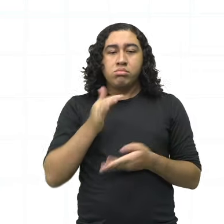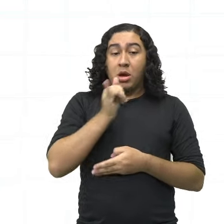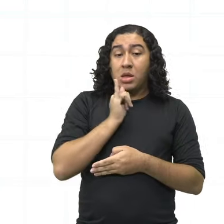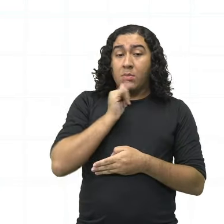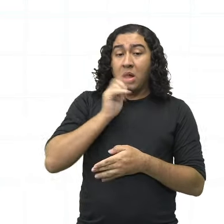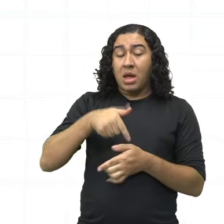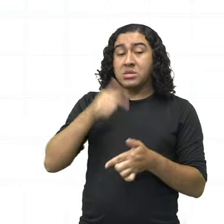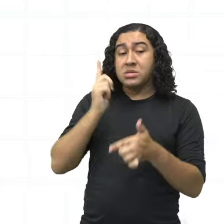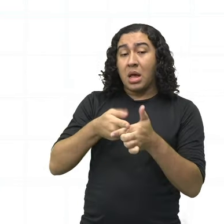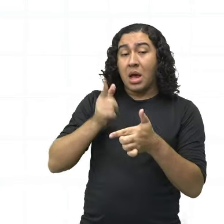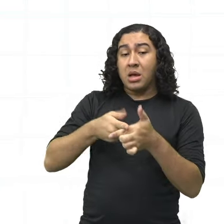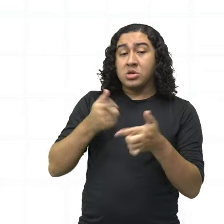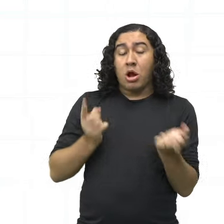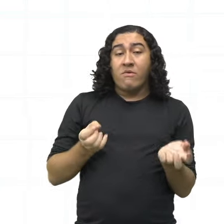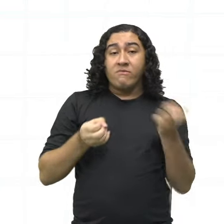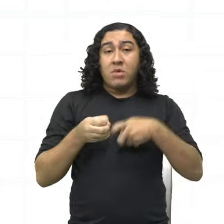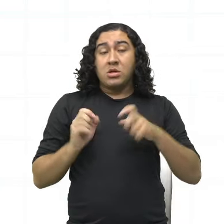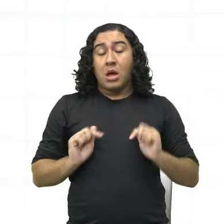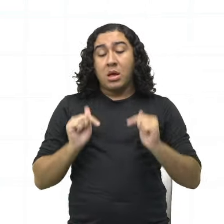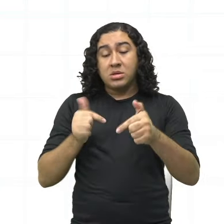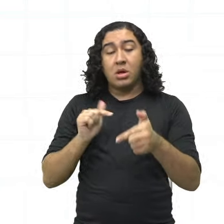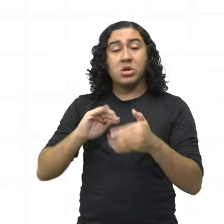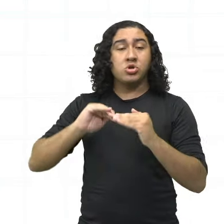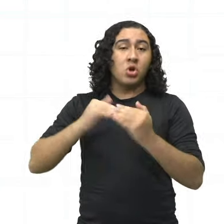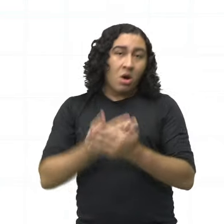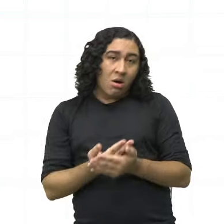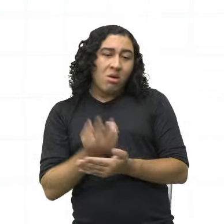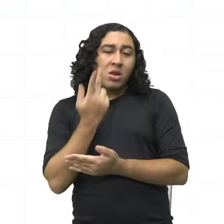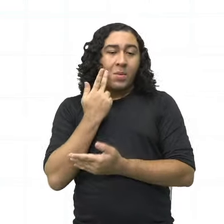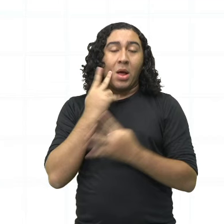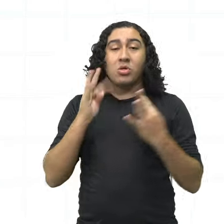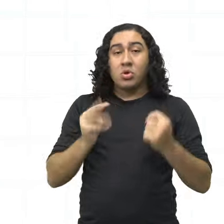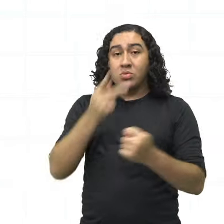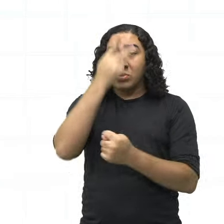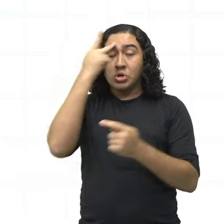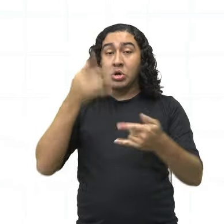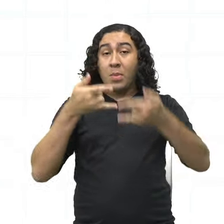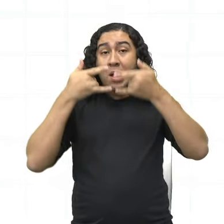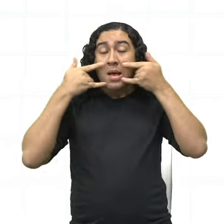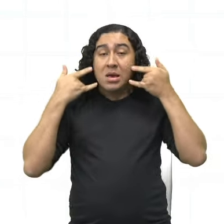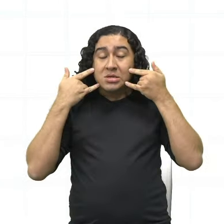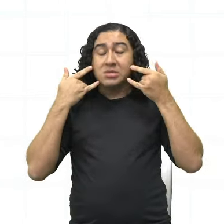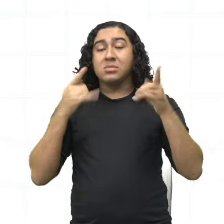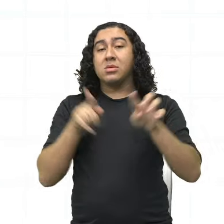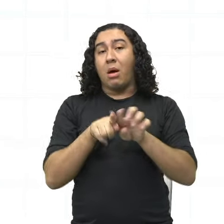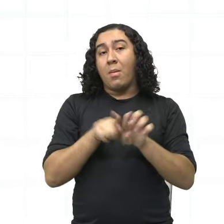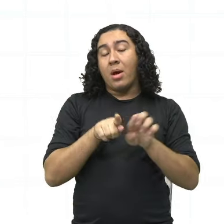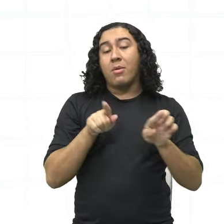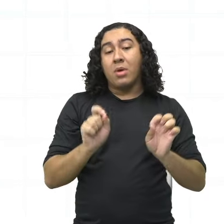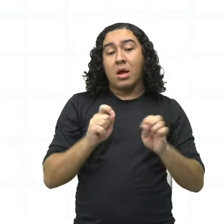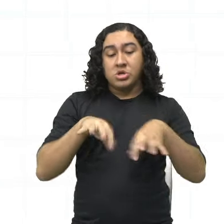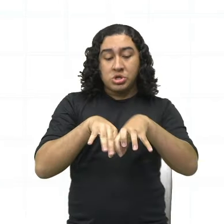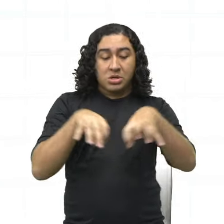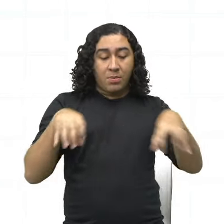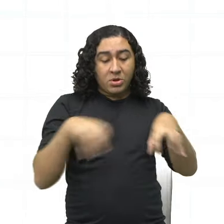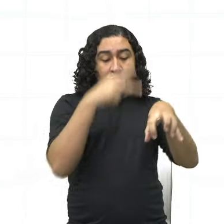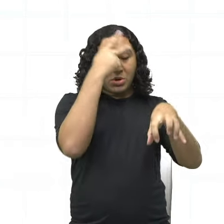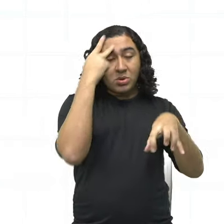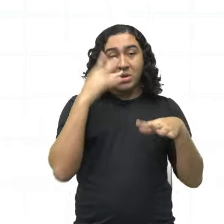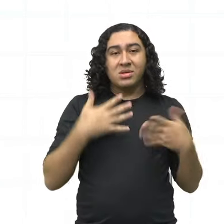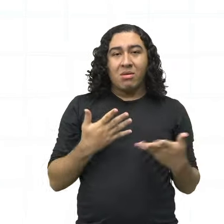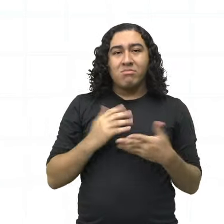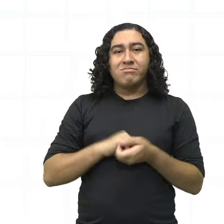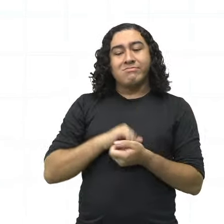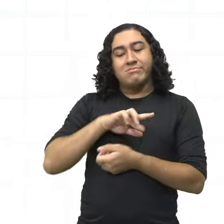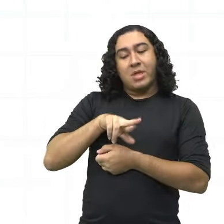essa sátira aí, né, de voltando às atividades normais, todo mundo de máscara, né, com distanciamento, então algo